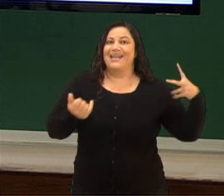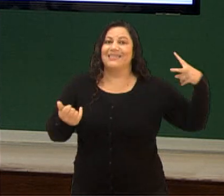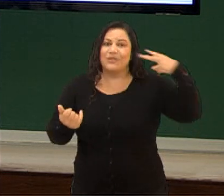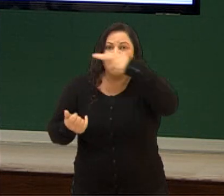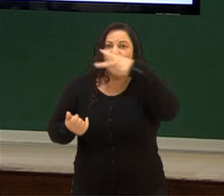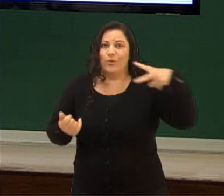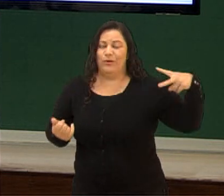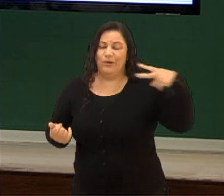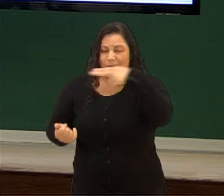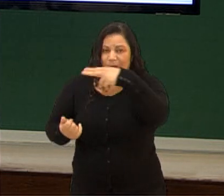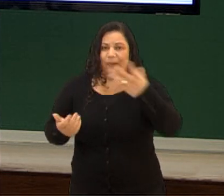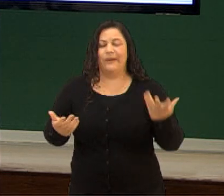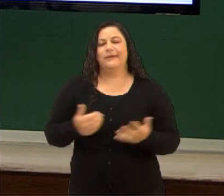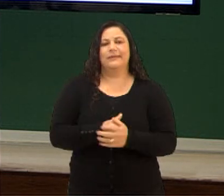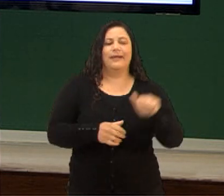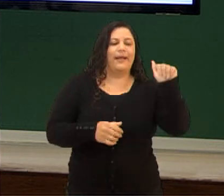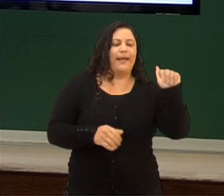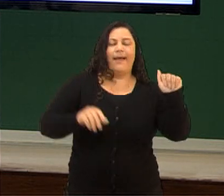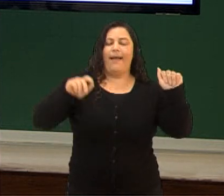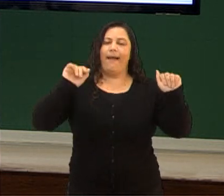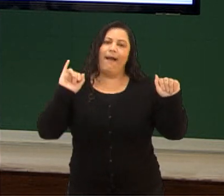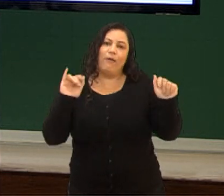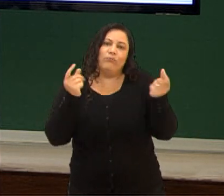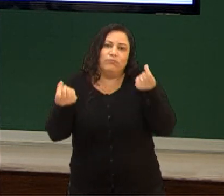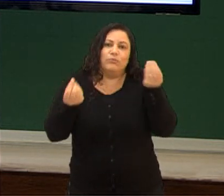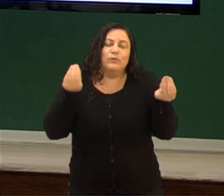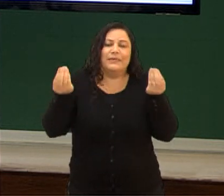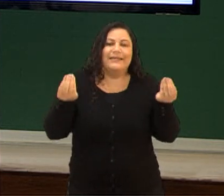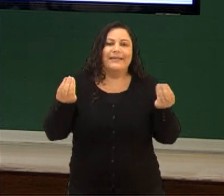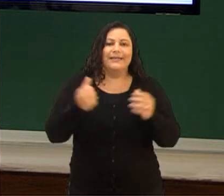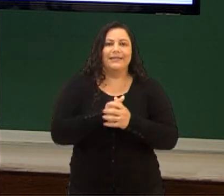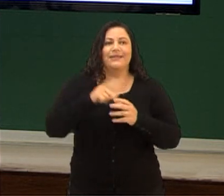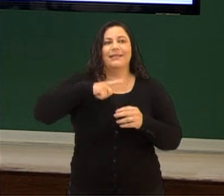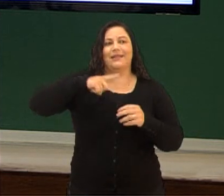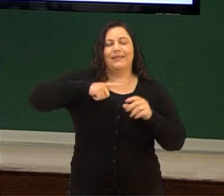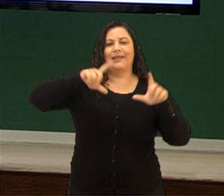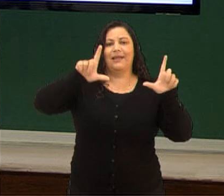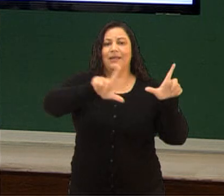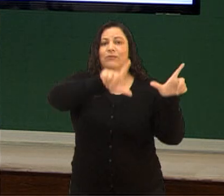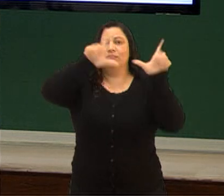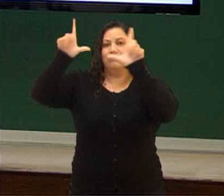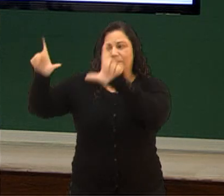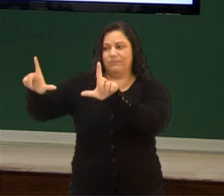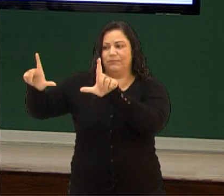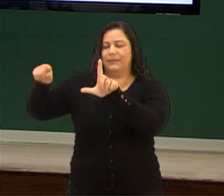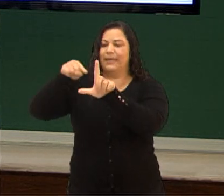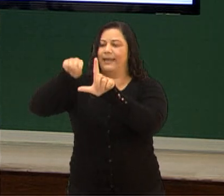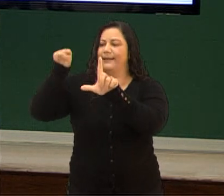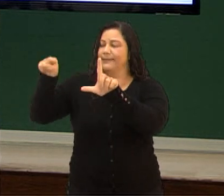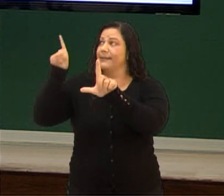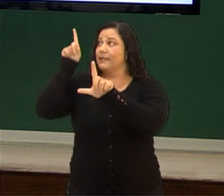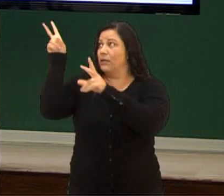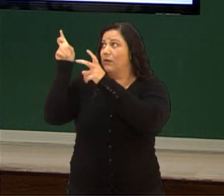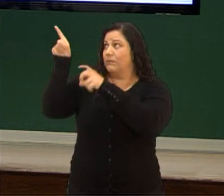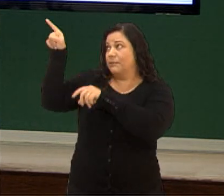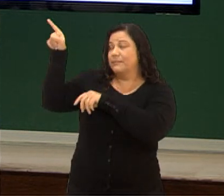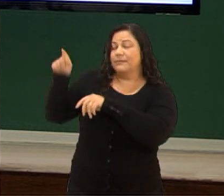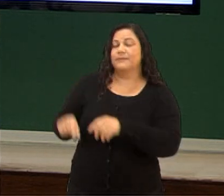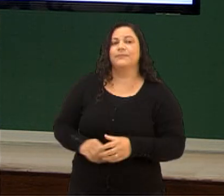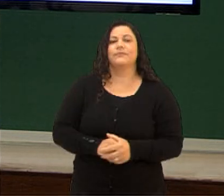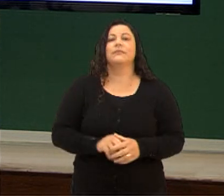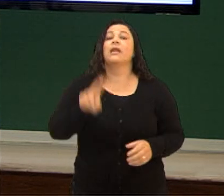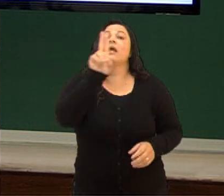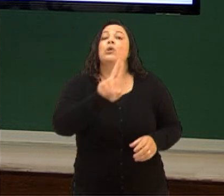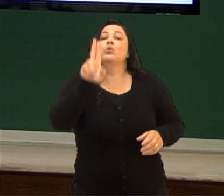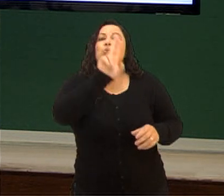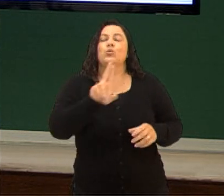do elemento A11, eu obtenho essa matrizinha aqui, certo? O que eu faço? Uso aquela